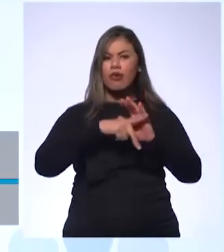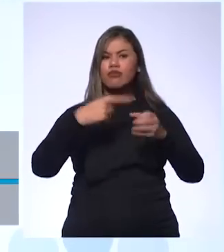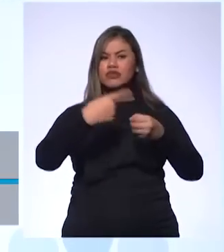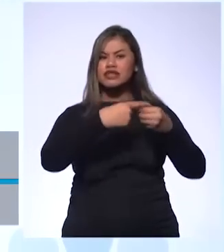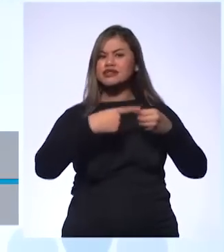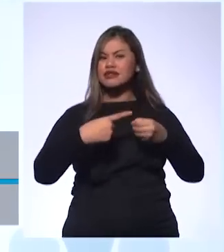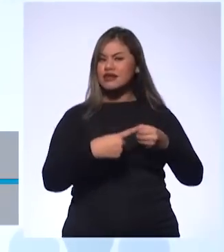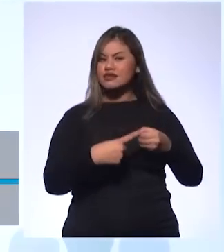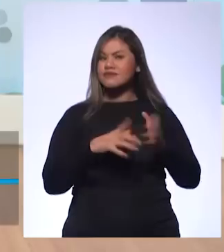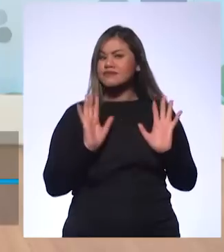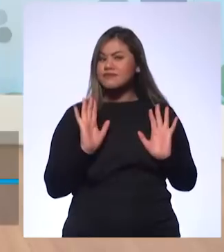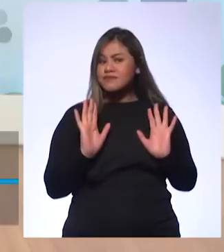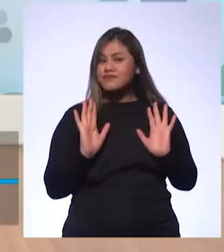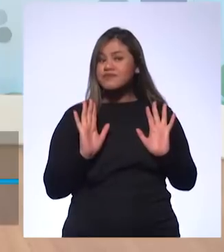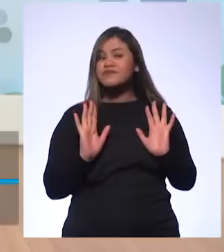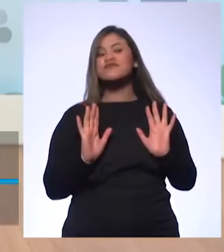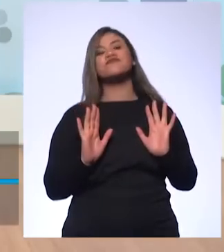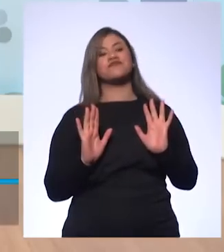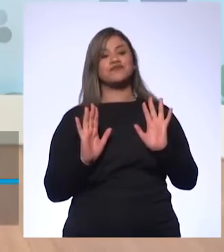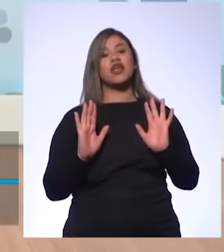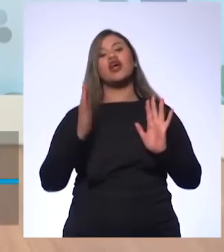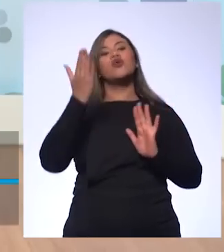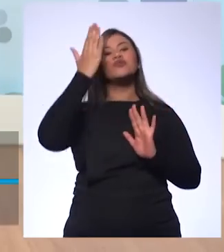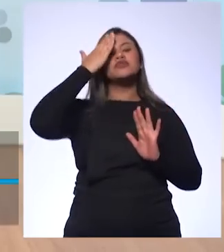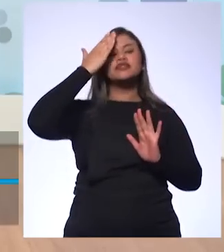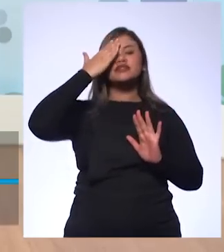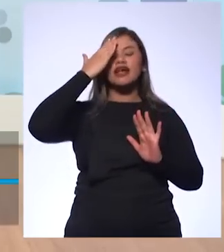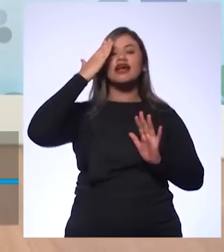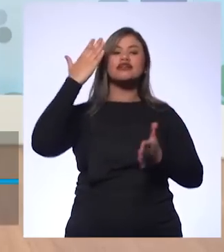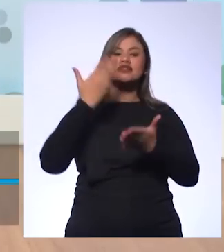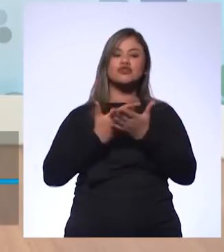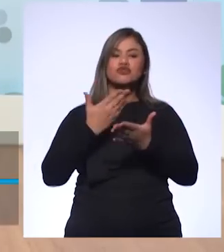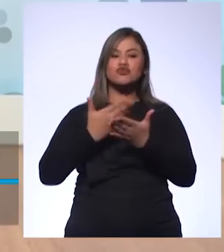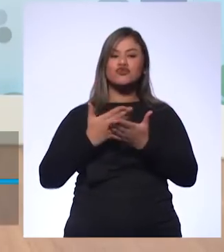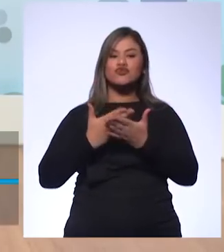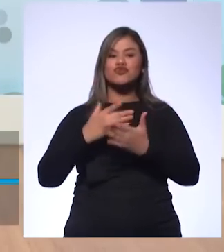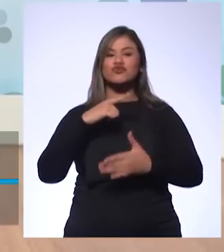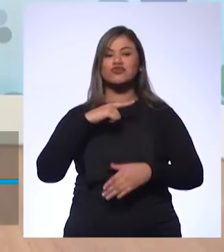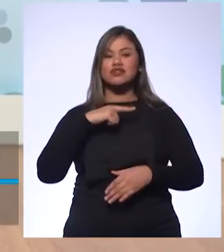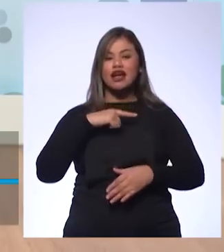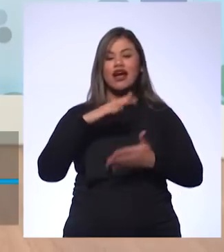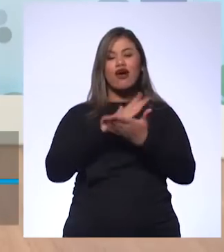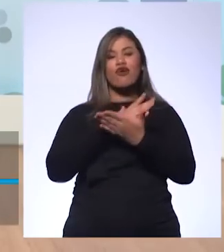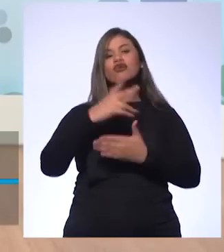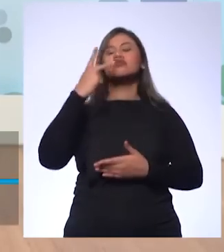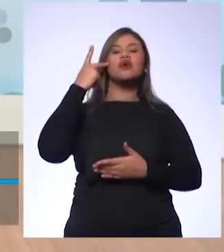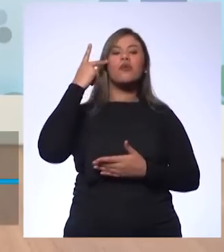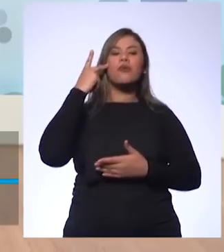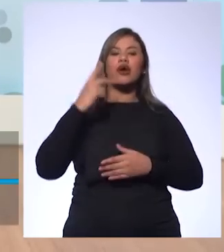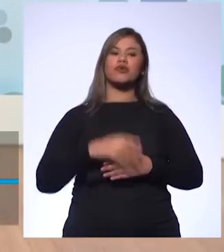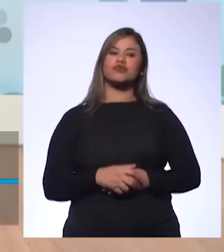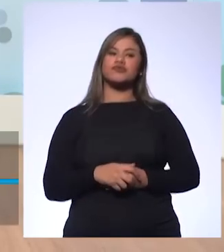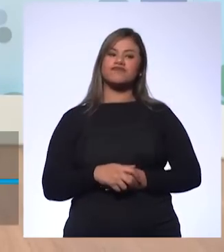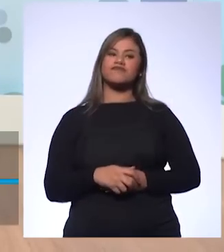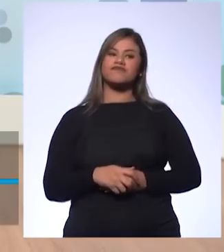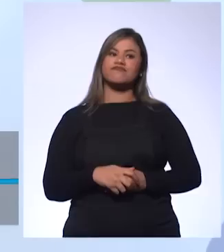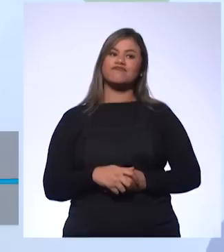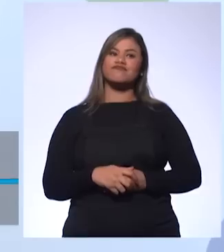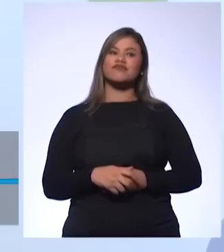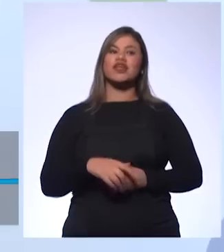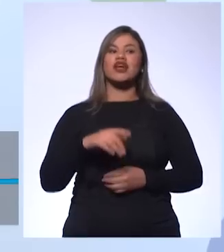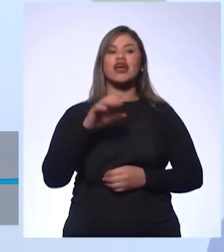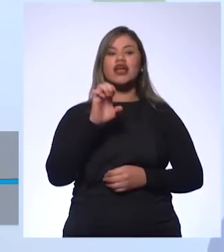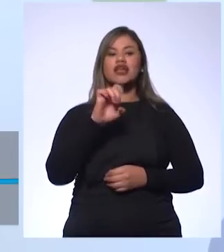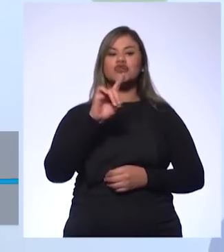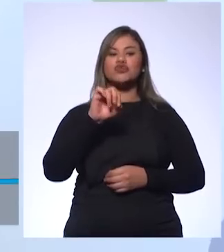uma galera da cidade de São Paulo que Eu assiste ia essa aula. falar. O Eduardo Gomes foi tão consciente aqui. Não agora, prof, por conta da quarentena,